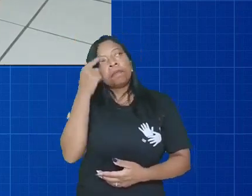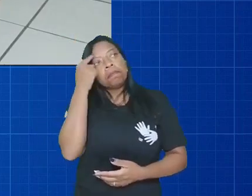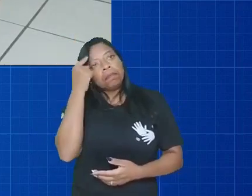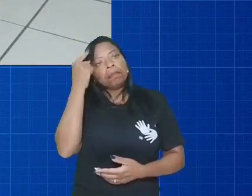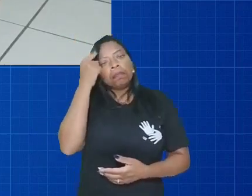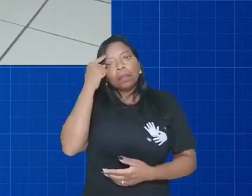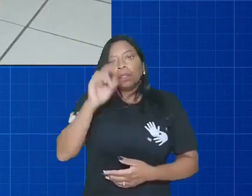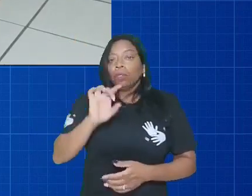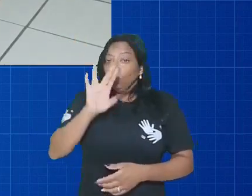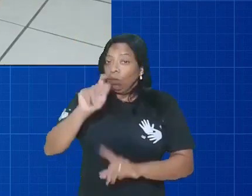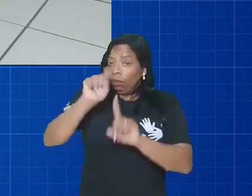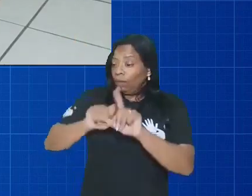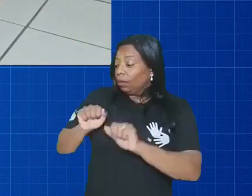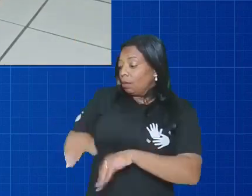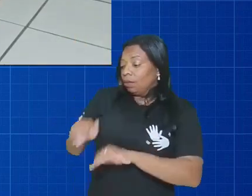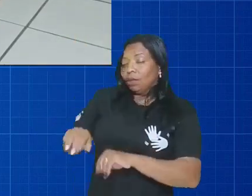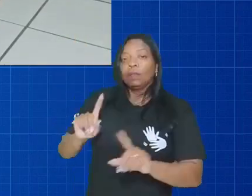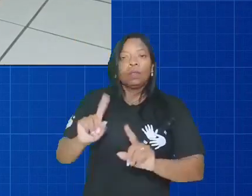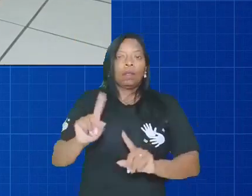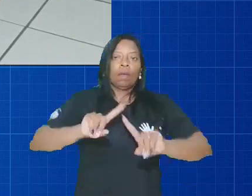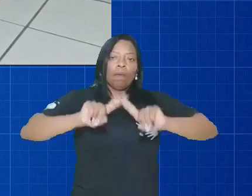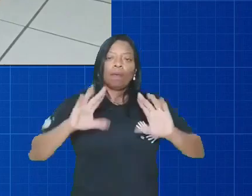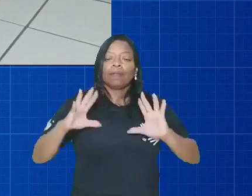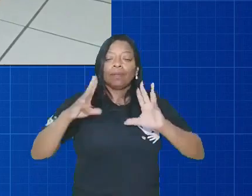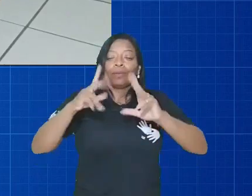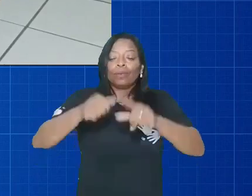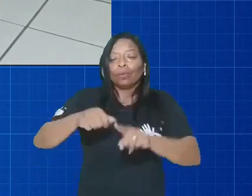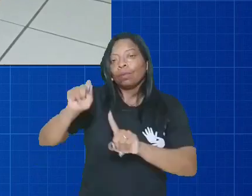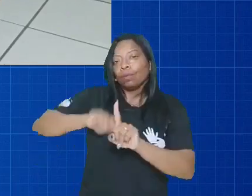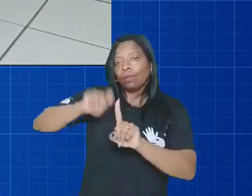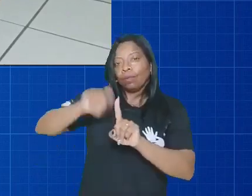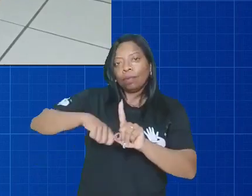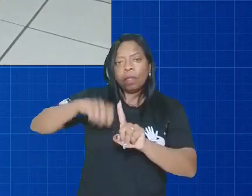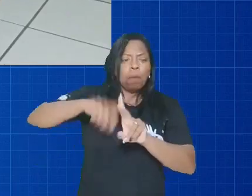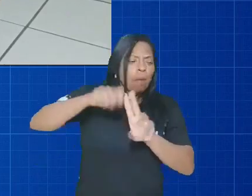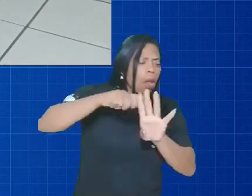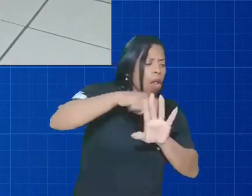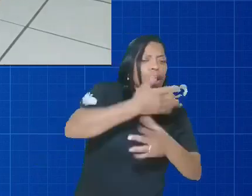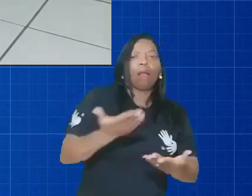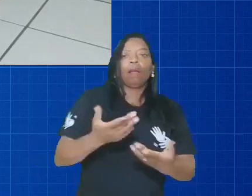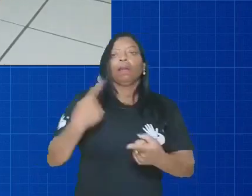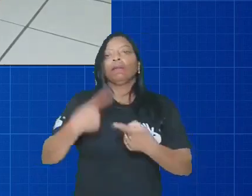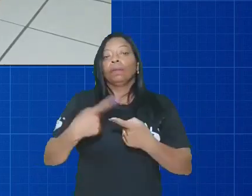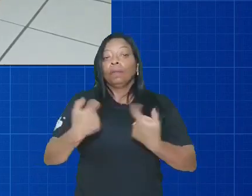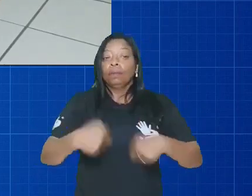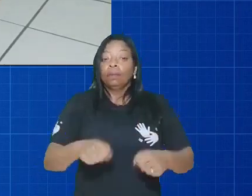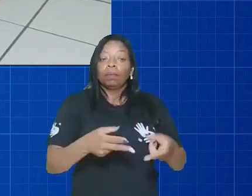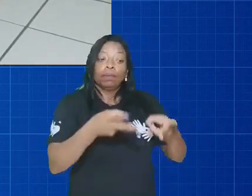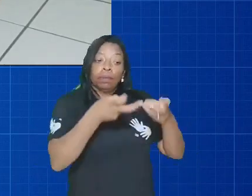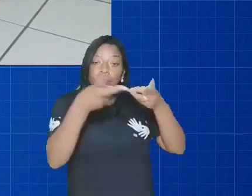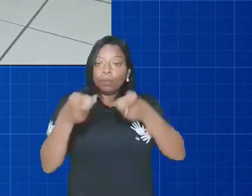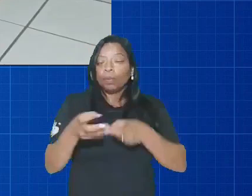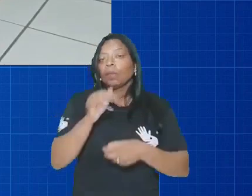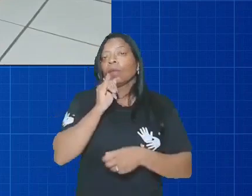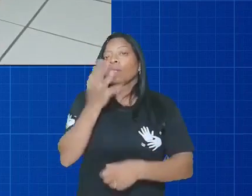em todos os meses do ano. E sim, a questão da automotivação, a questão da criança que se corta,